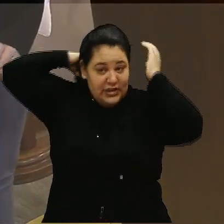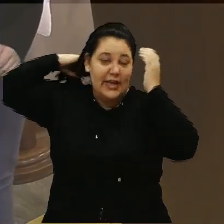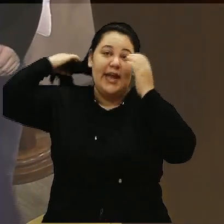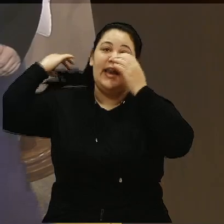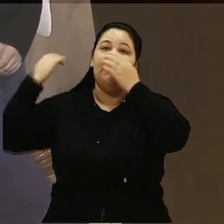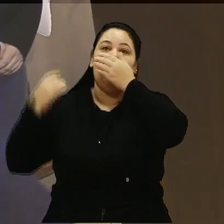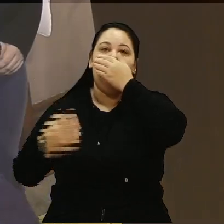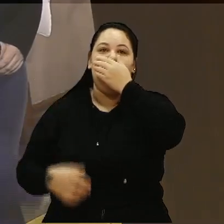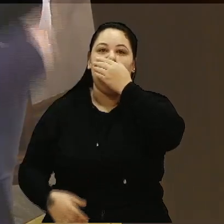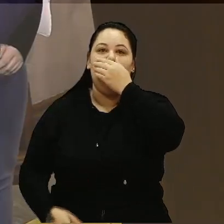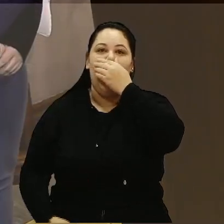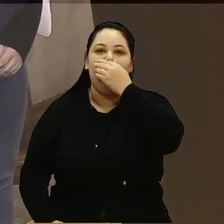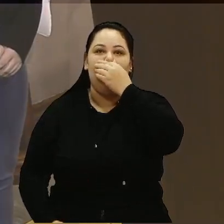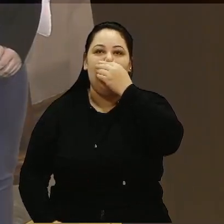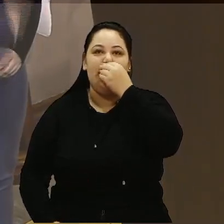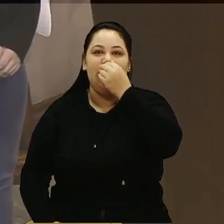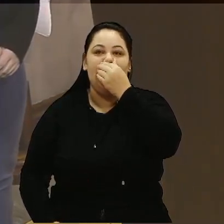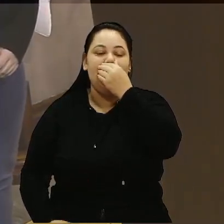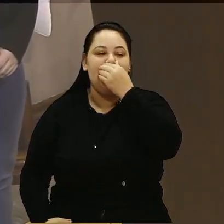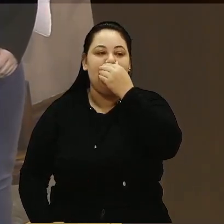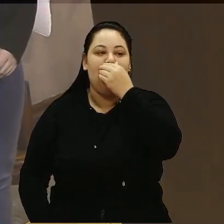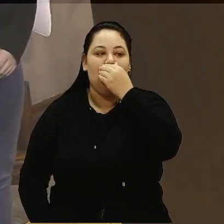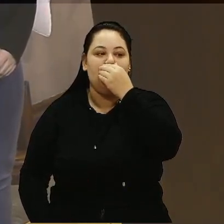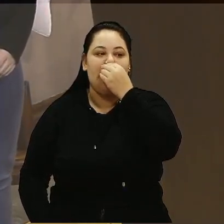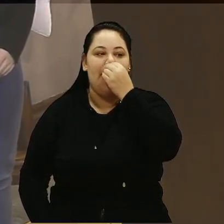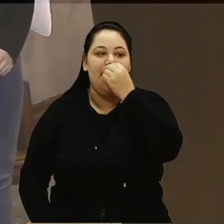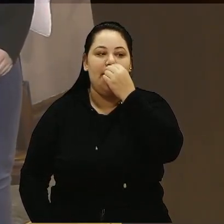Bom dia, pessoal. Oi?